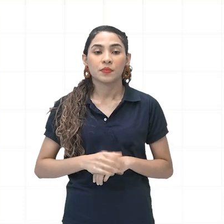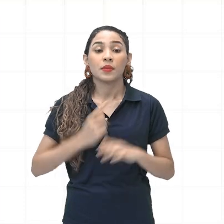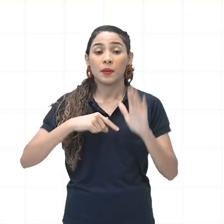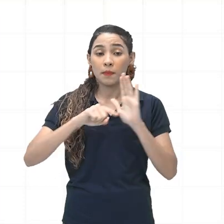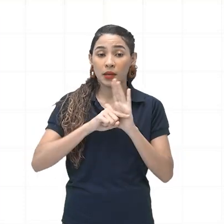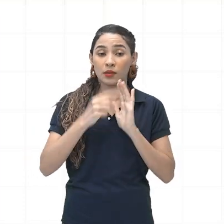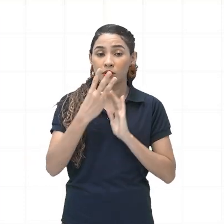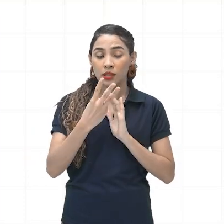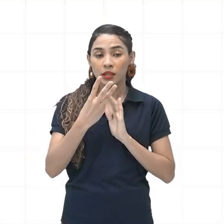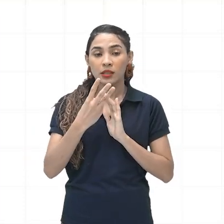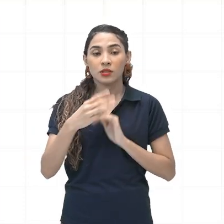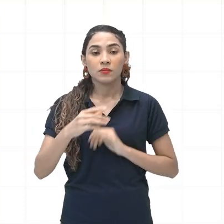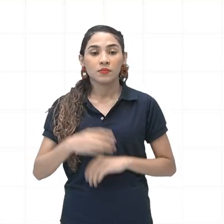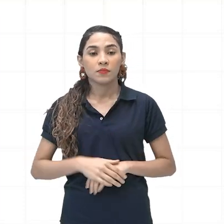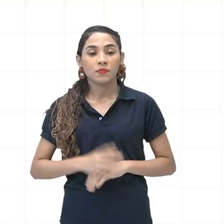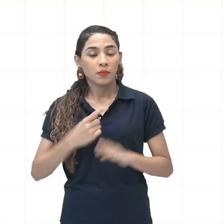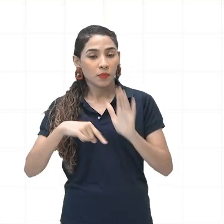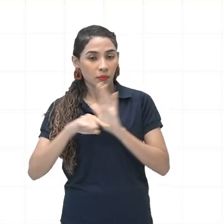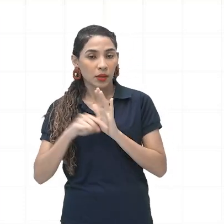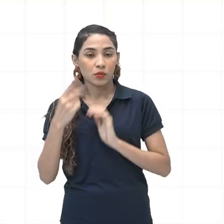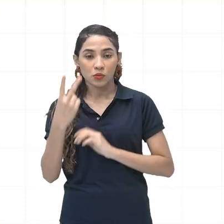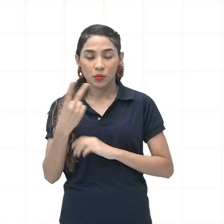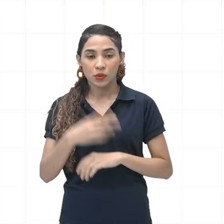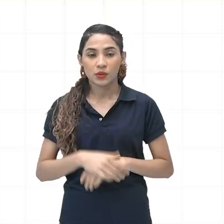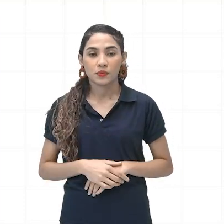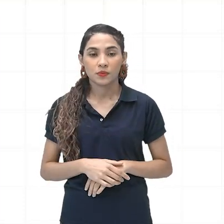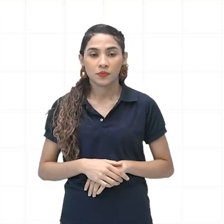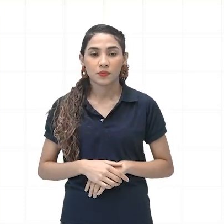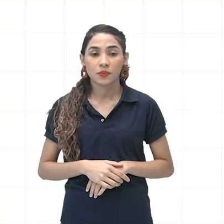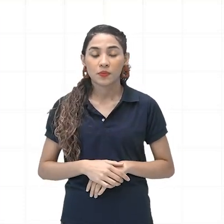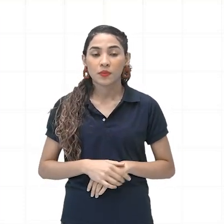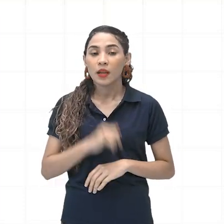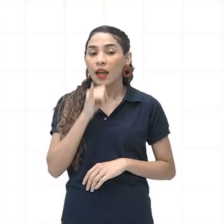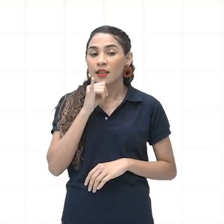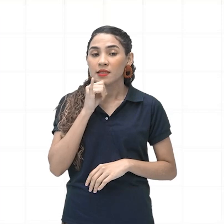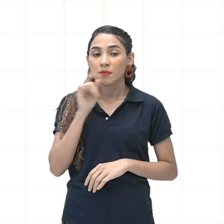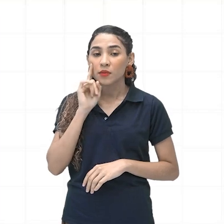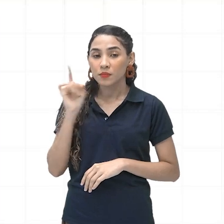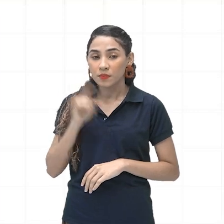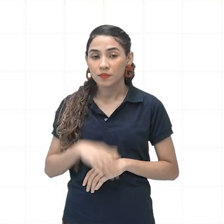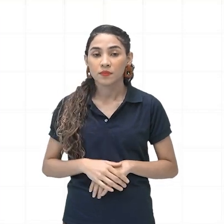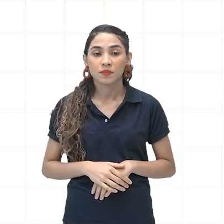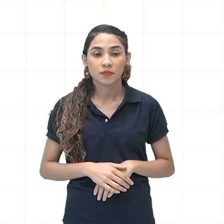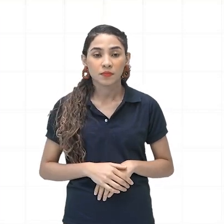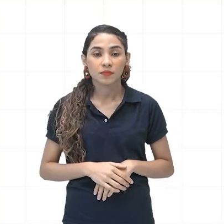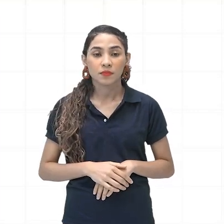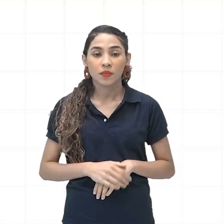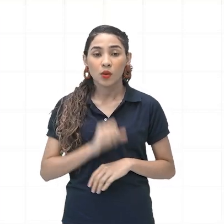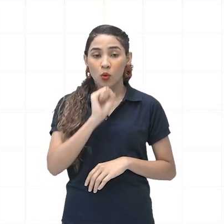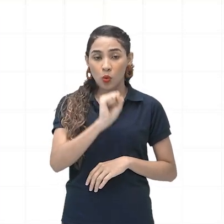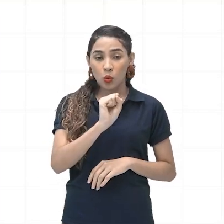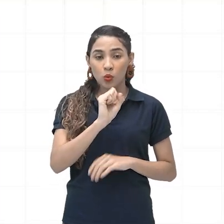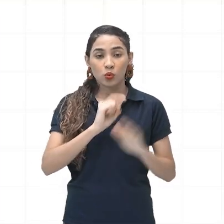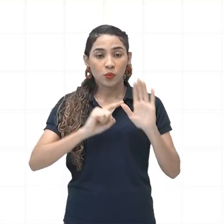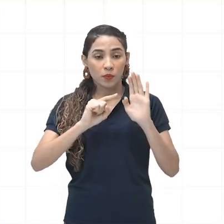expoente é menos 3, o segundo expoente é menos 2. Então, subtraindo, menos 3,